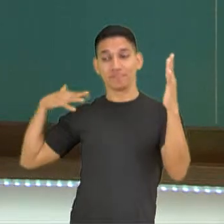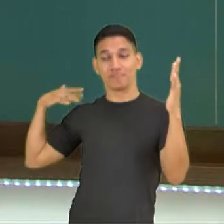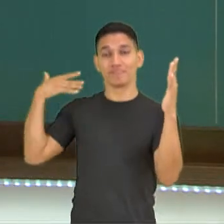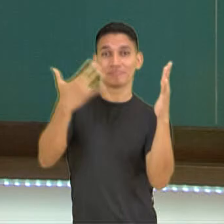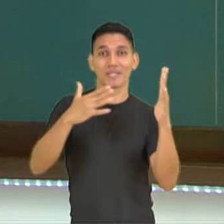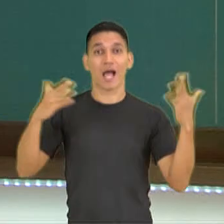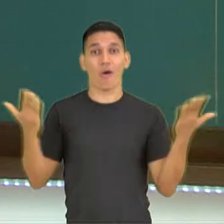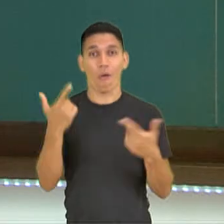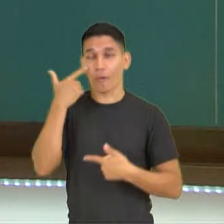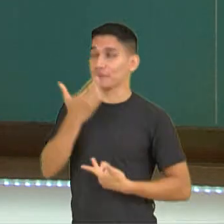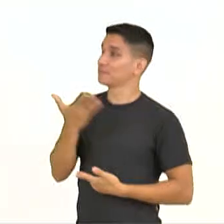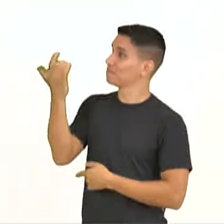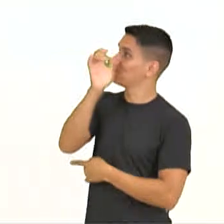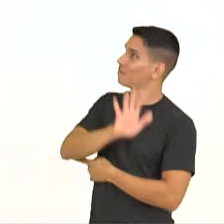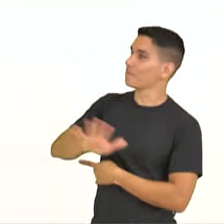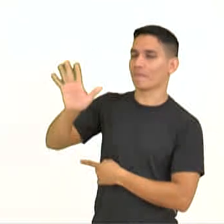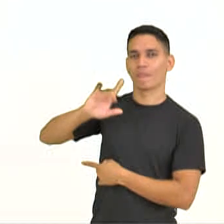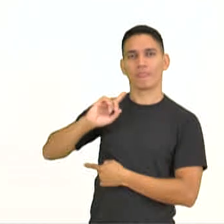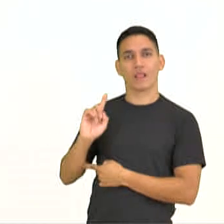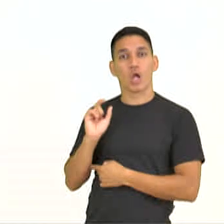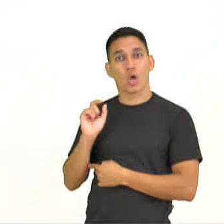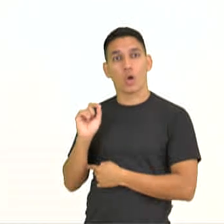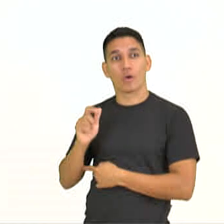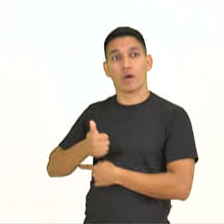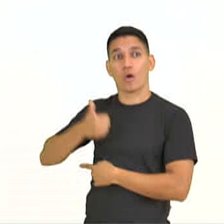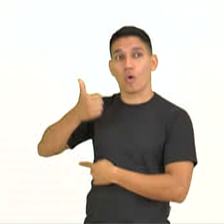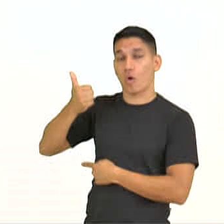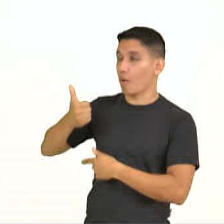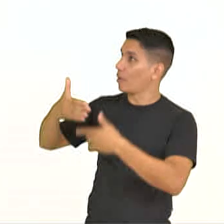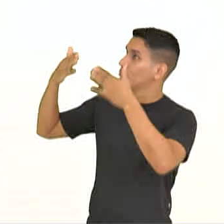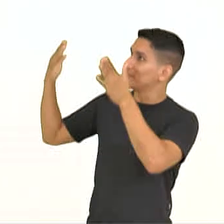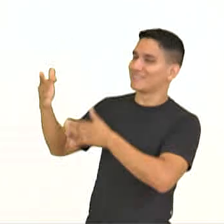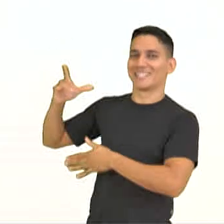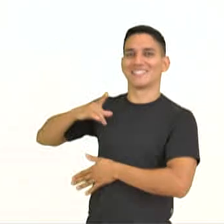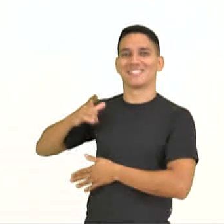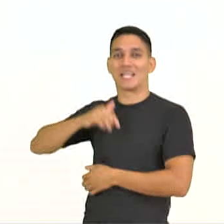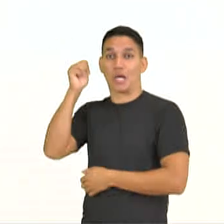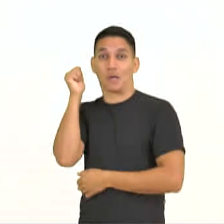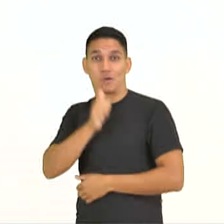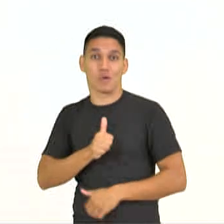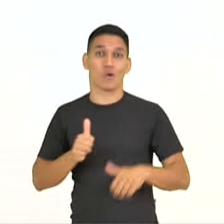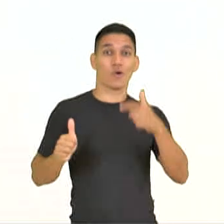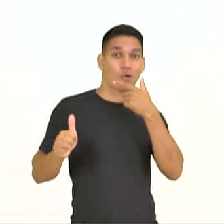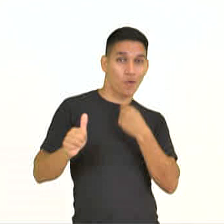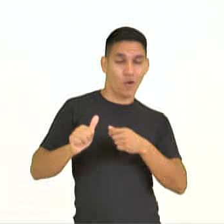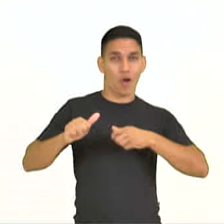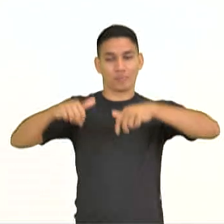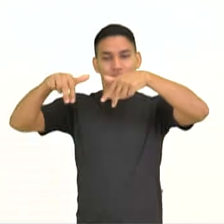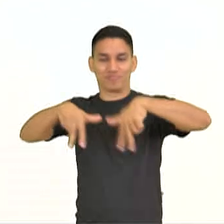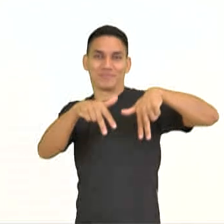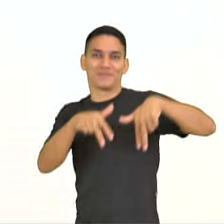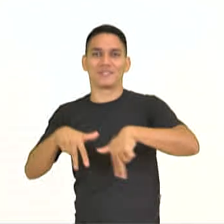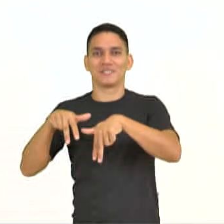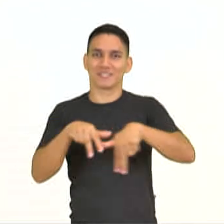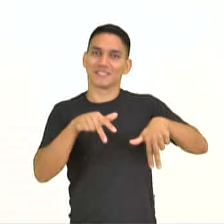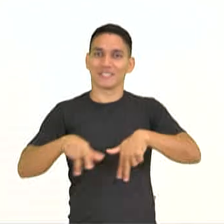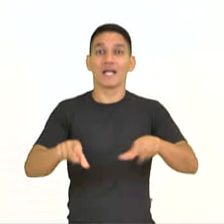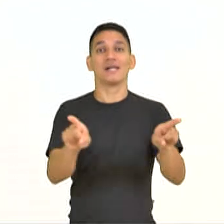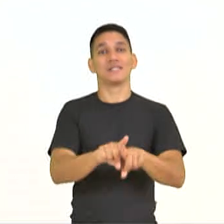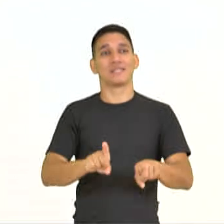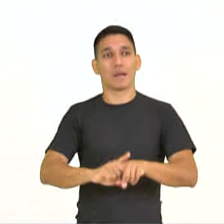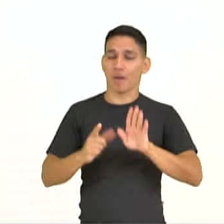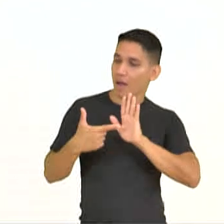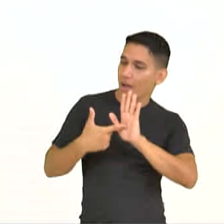duas imagens. Uma que a gente vê lá a prenda e o peão gaúcho dançando, até uma apresentação